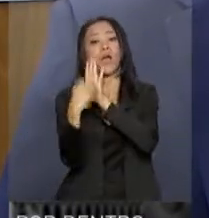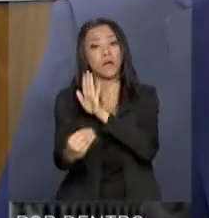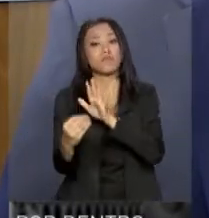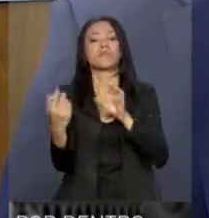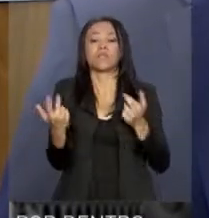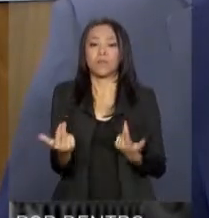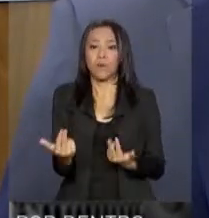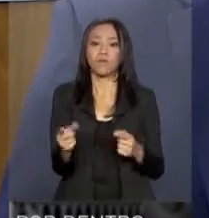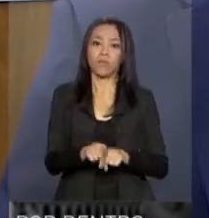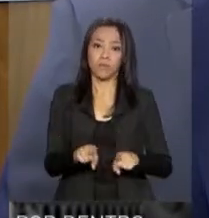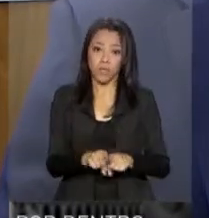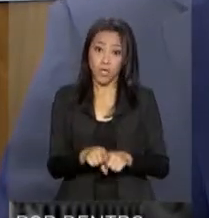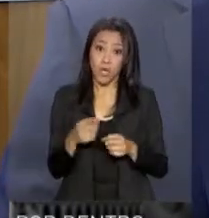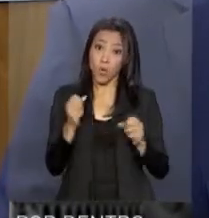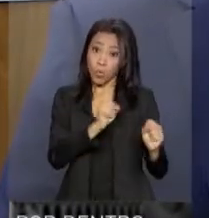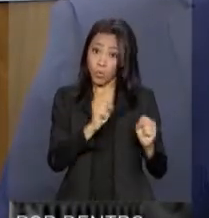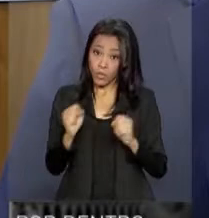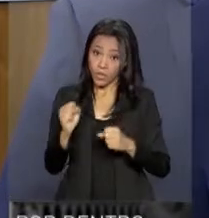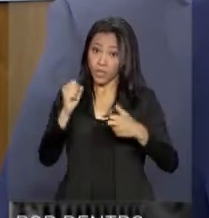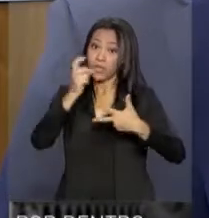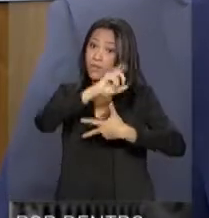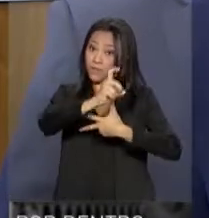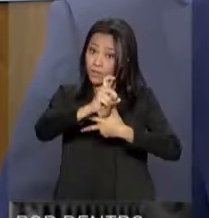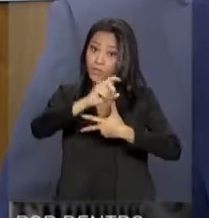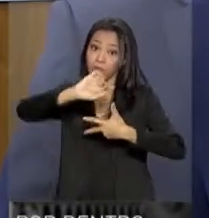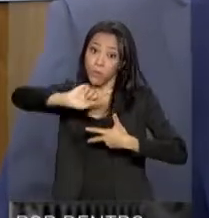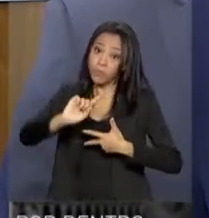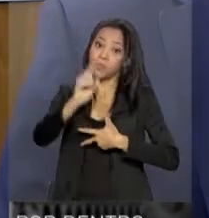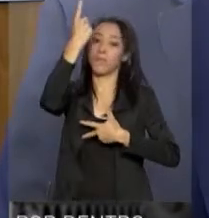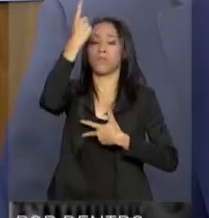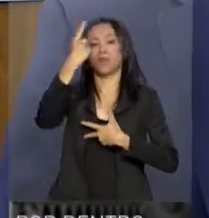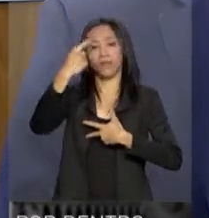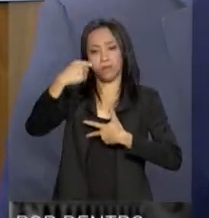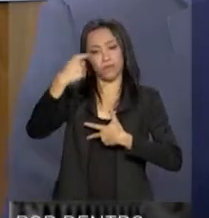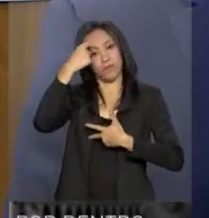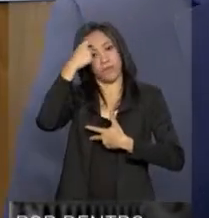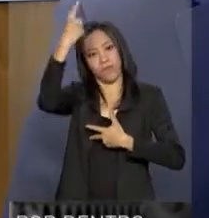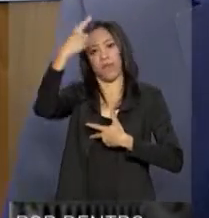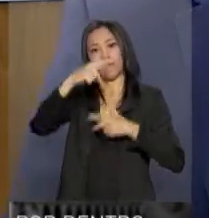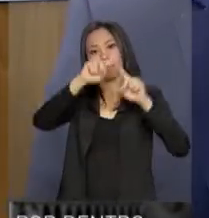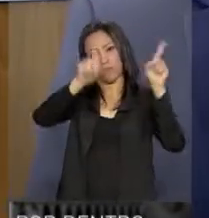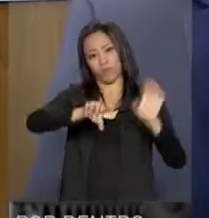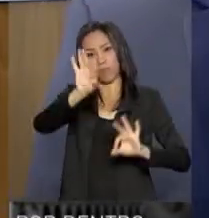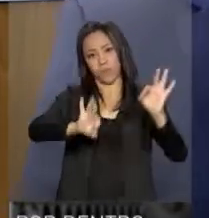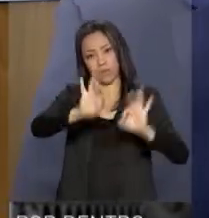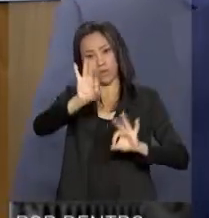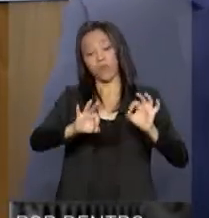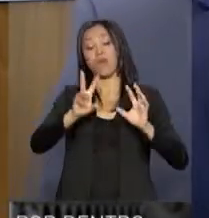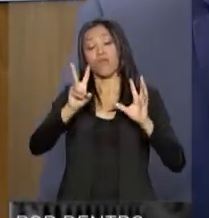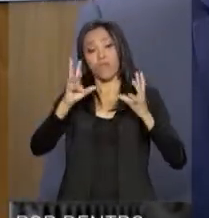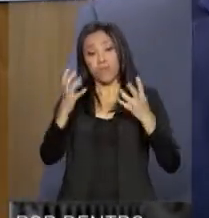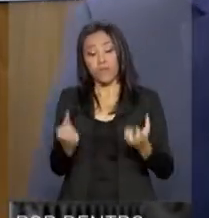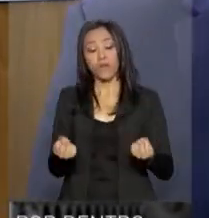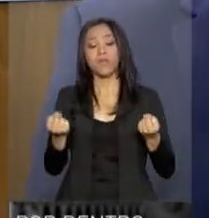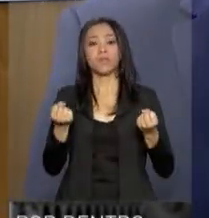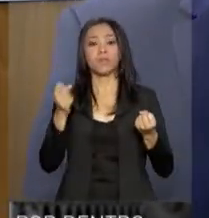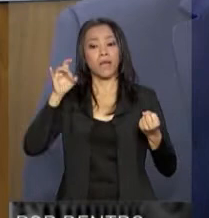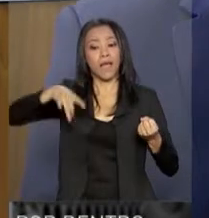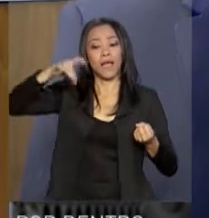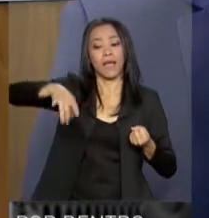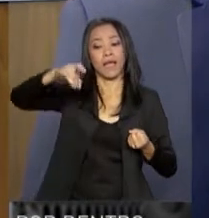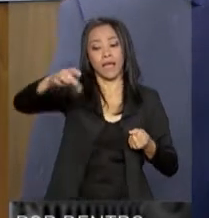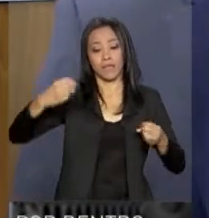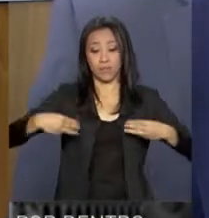foi um precursor nesse assunto é nós vamos lançar além dos planos em cada ministério nós estamos propondo para o presidente da